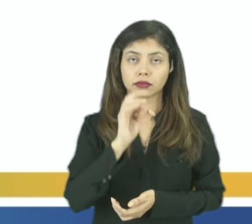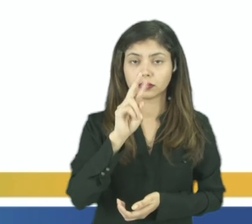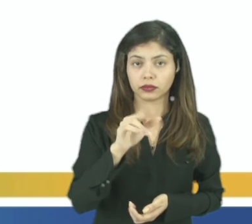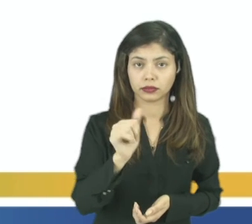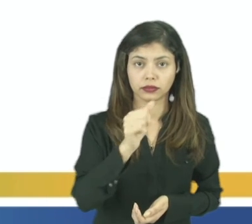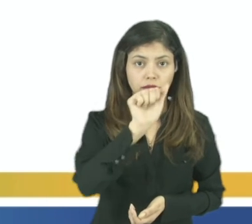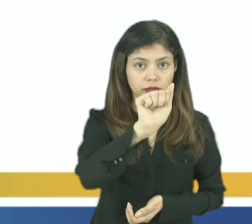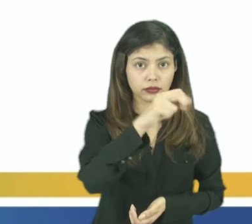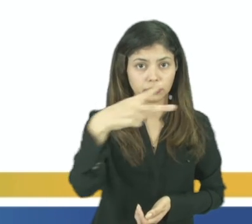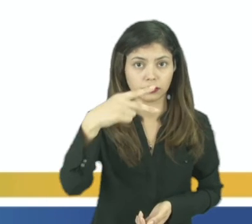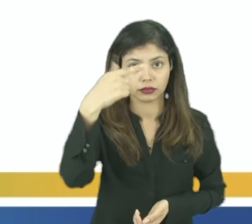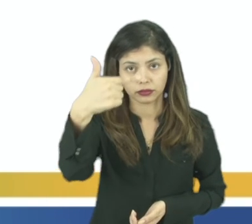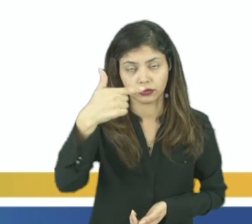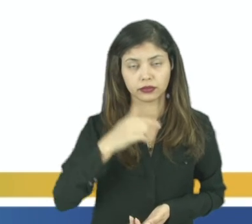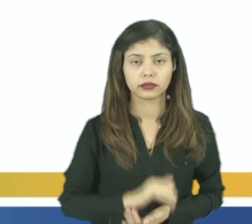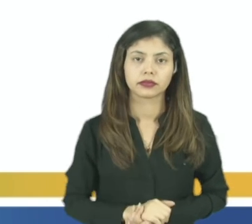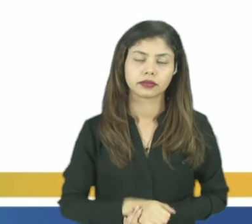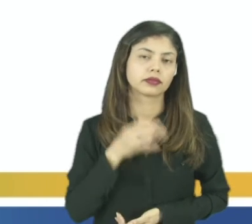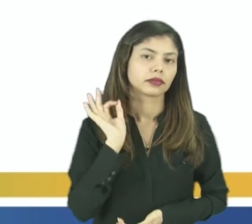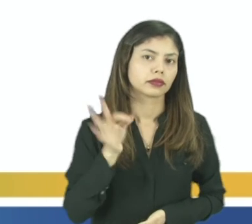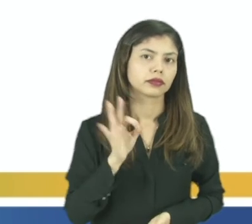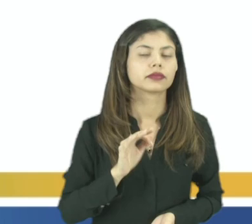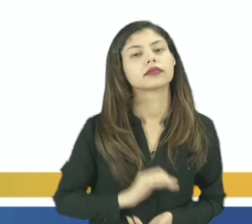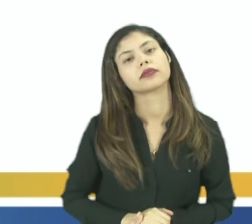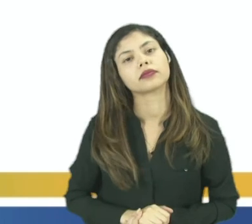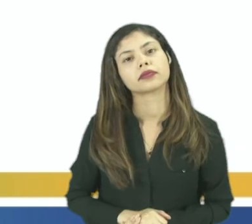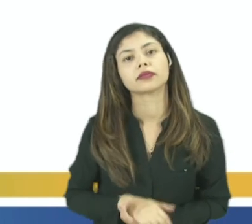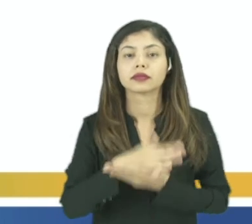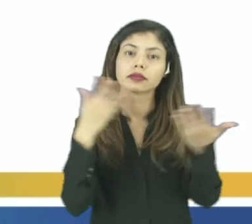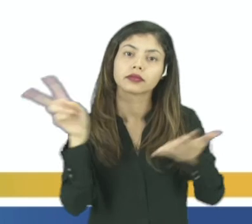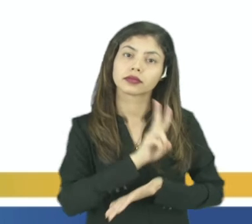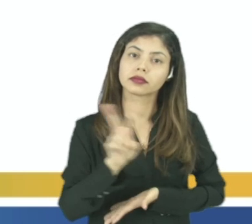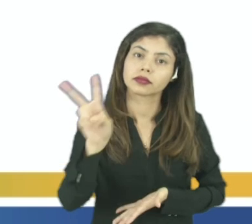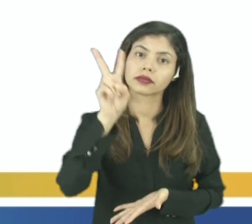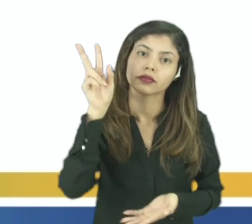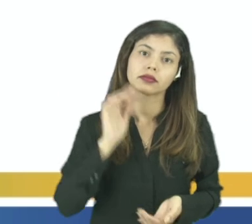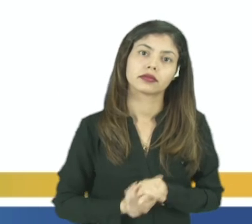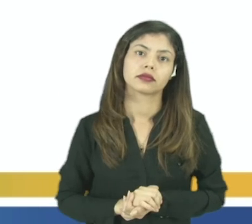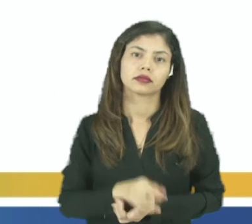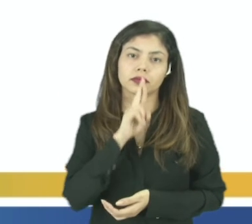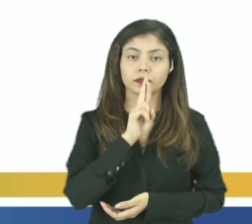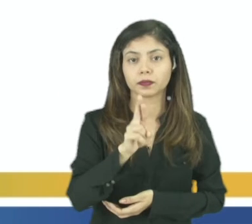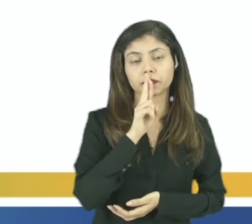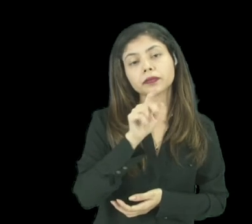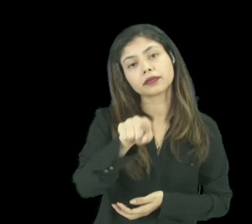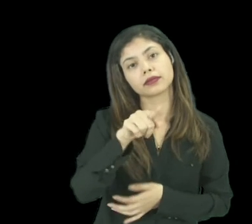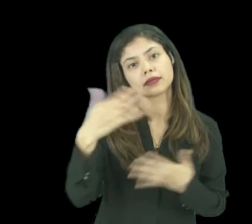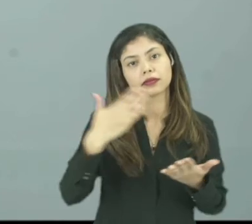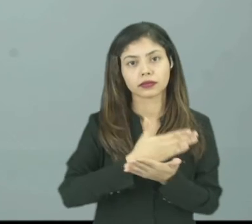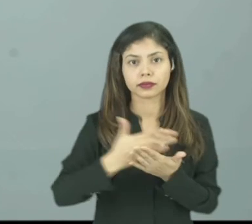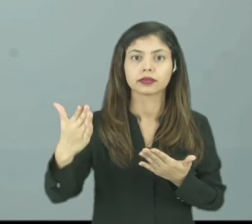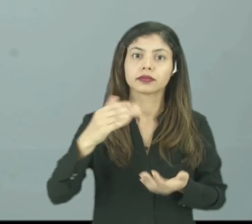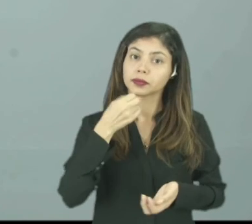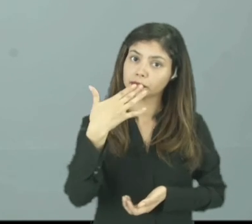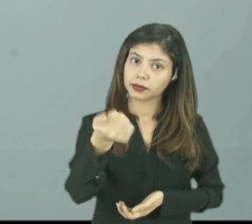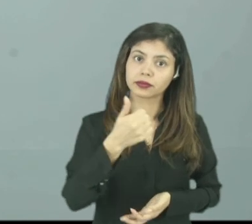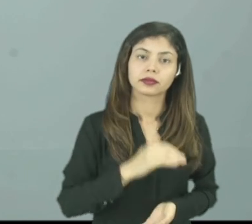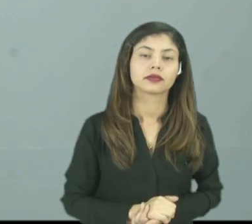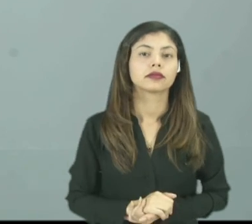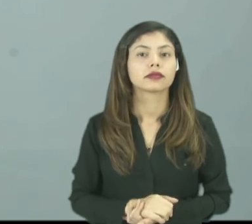a 2. Certo, gente? Então, esse é o valor do determinante lá inicial. Tudo